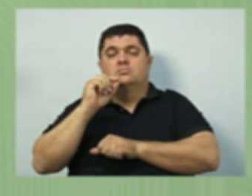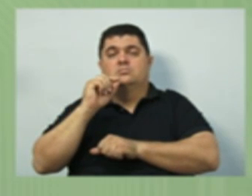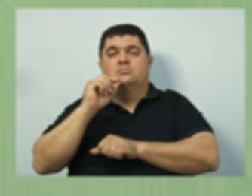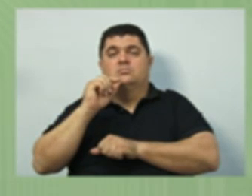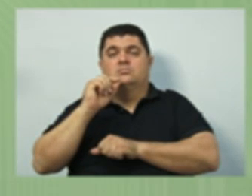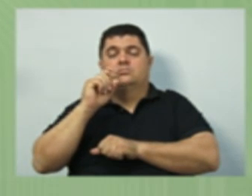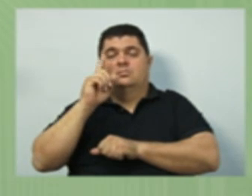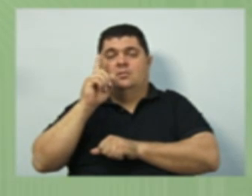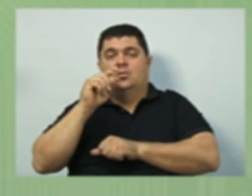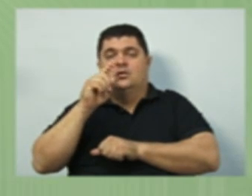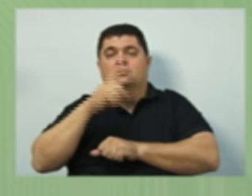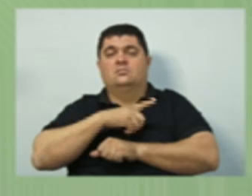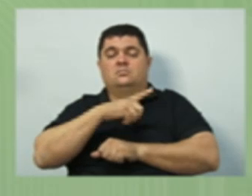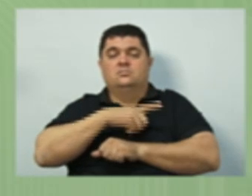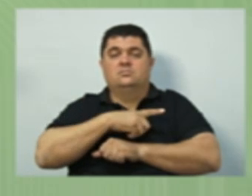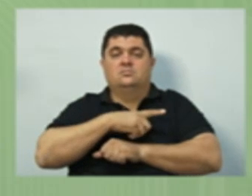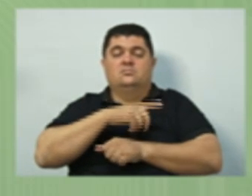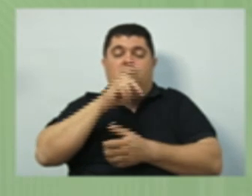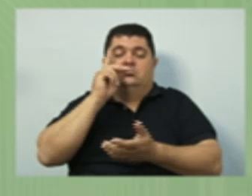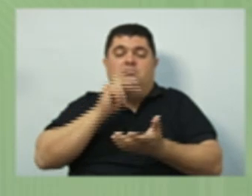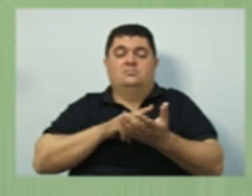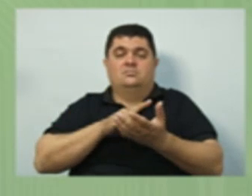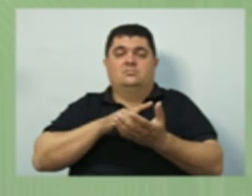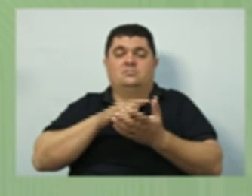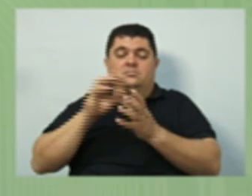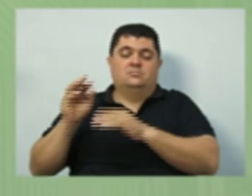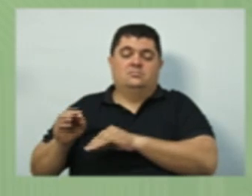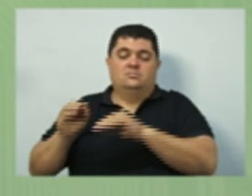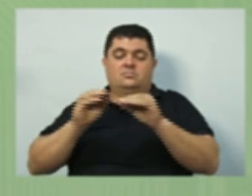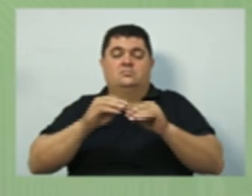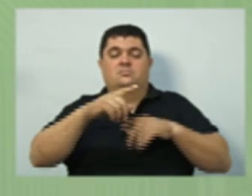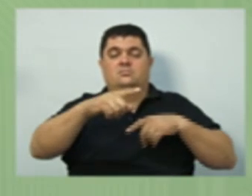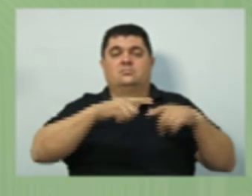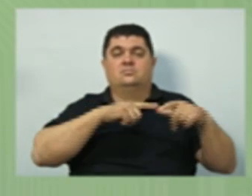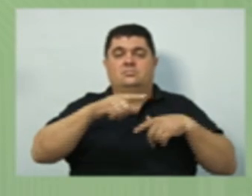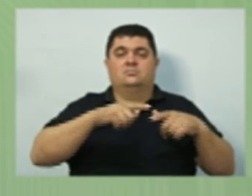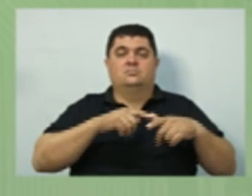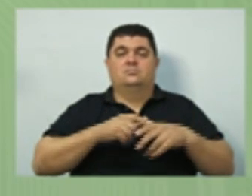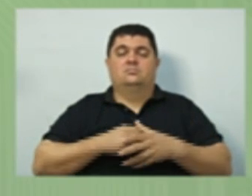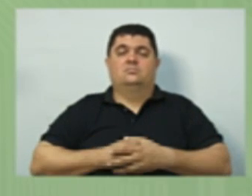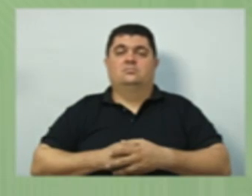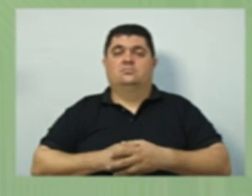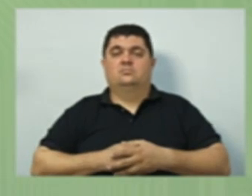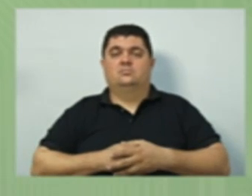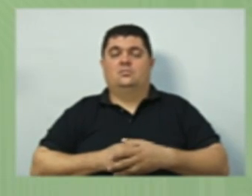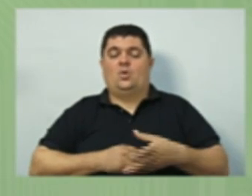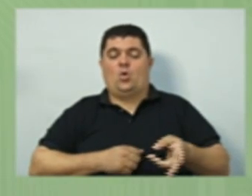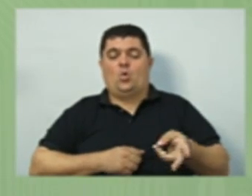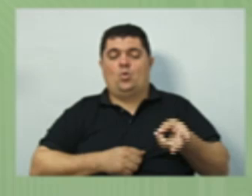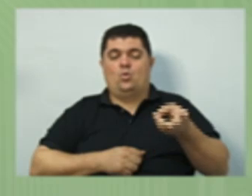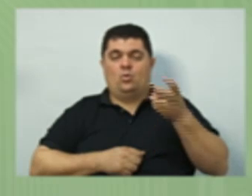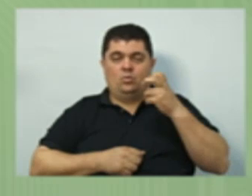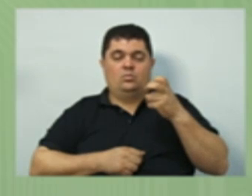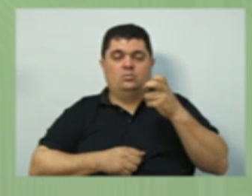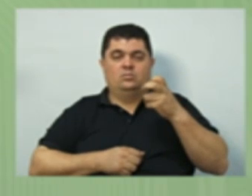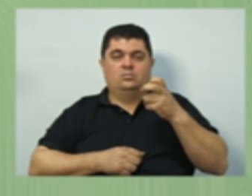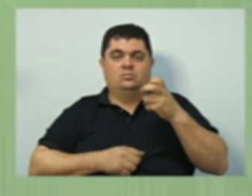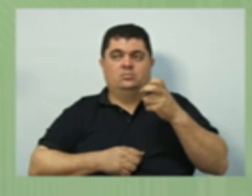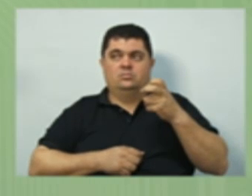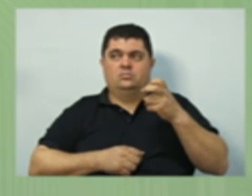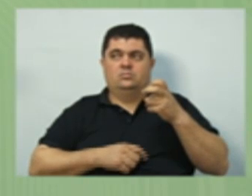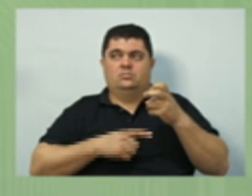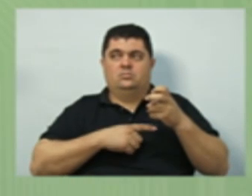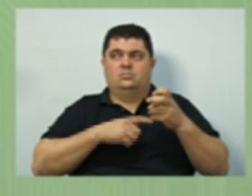disto é que nós fomos para o mundo do trabalho. Veja, o fruto